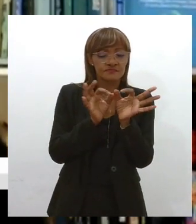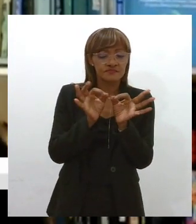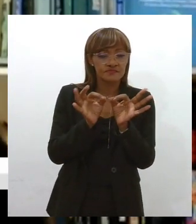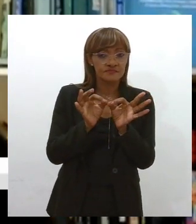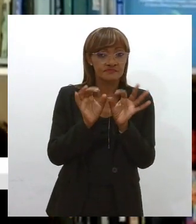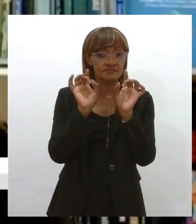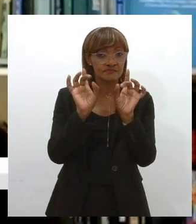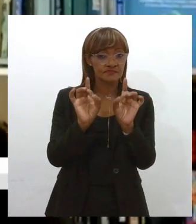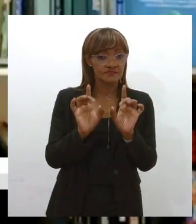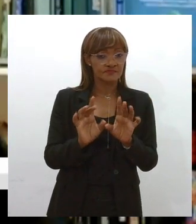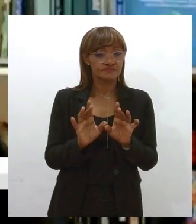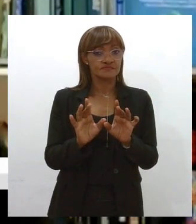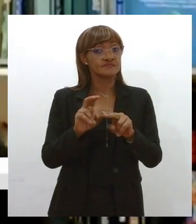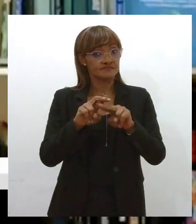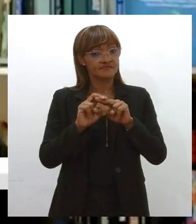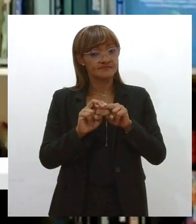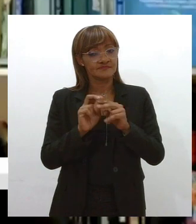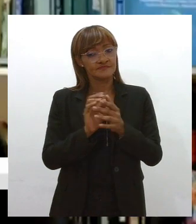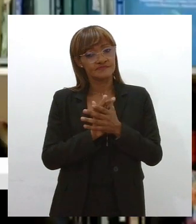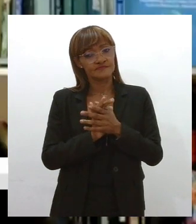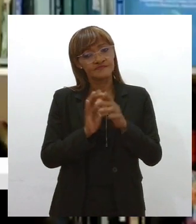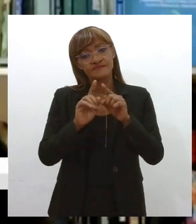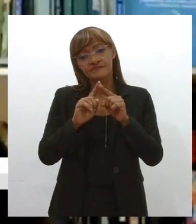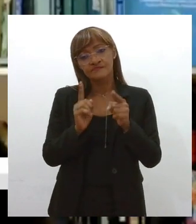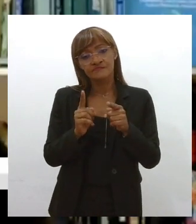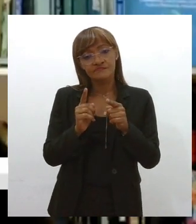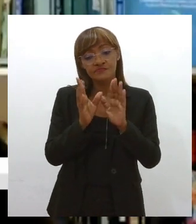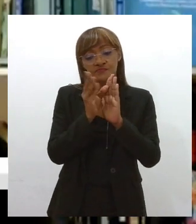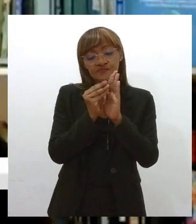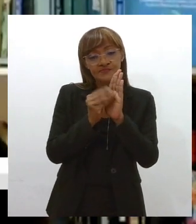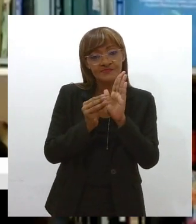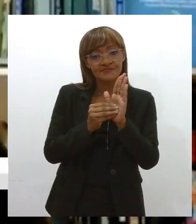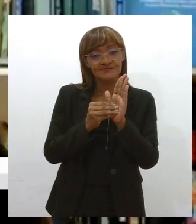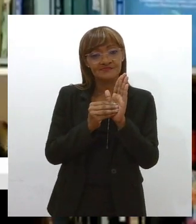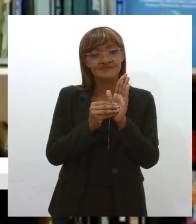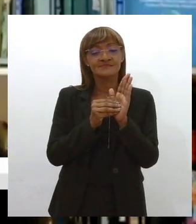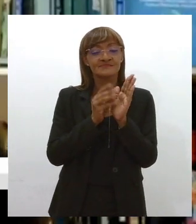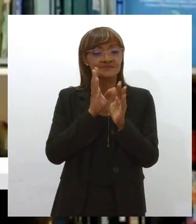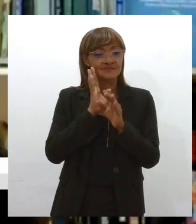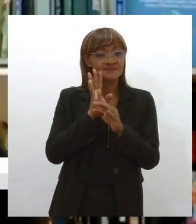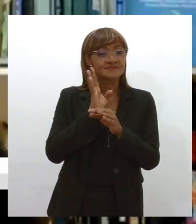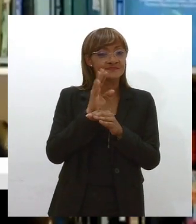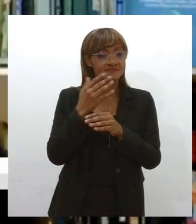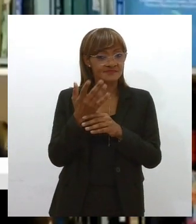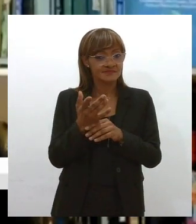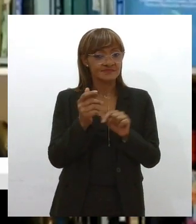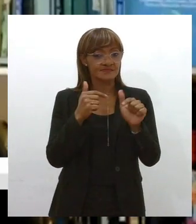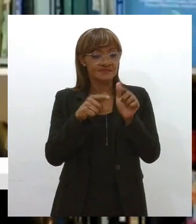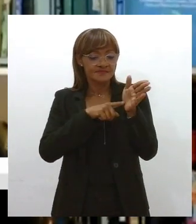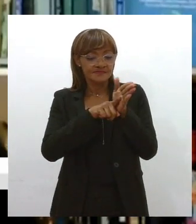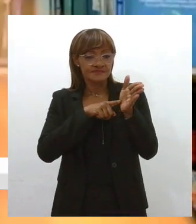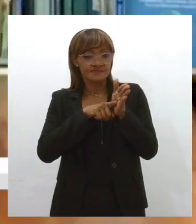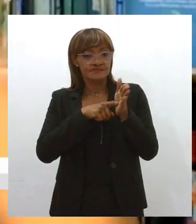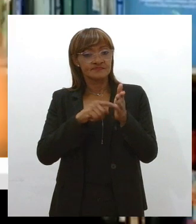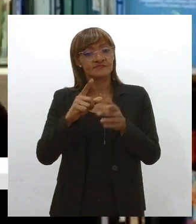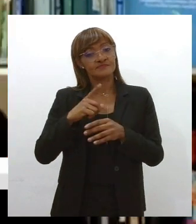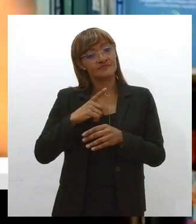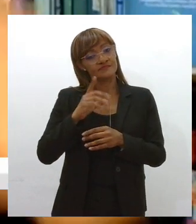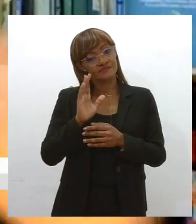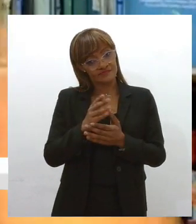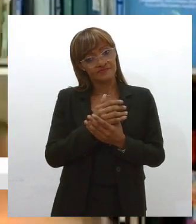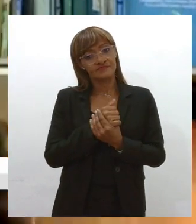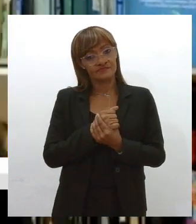seu apelo. Mas o feedback pelo conteúdo também tem sido muito bacana, assim, por todo o trabalho de pesquisa que eu desenvolvi para desenvolver,